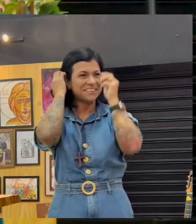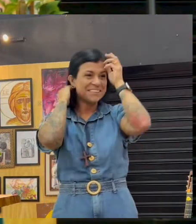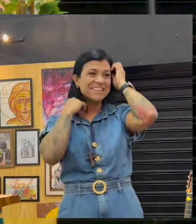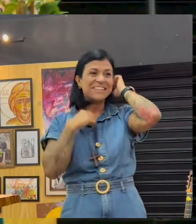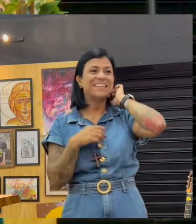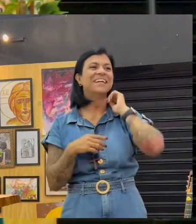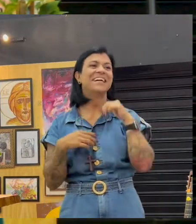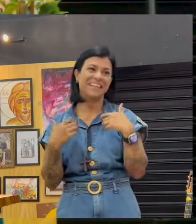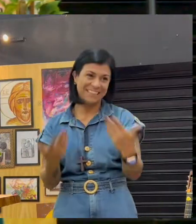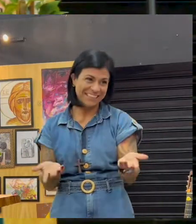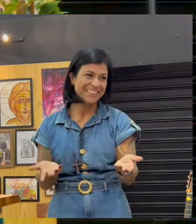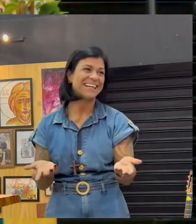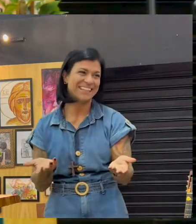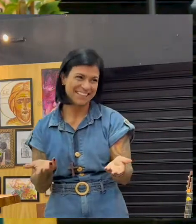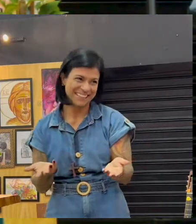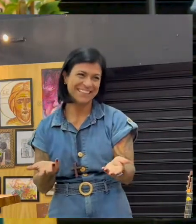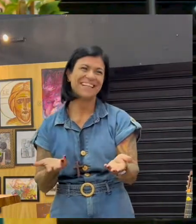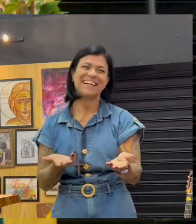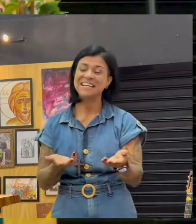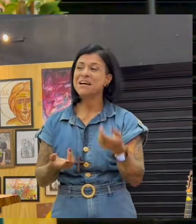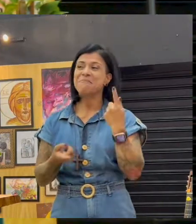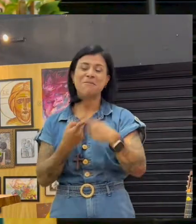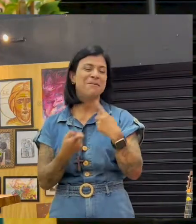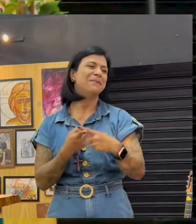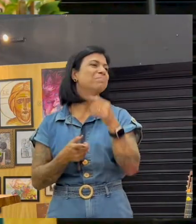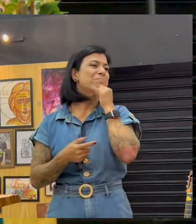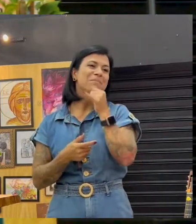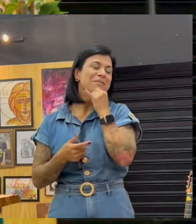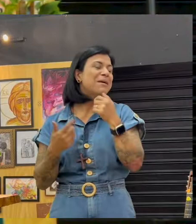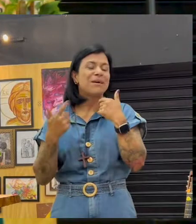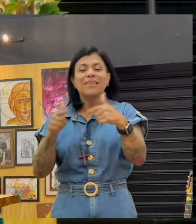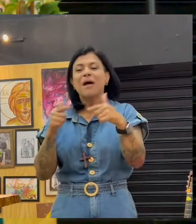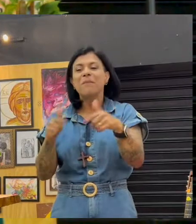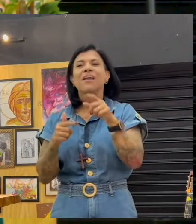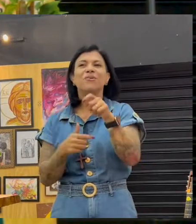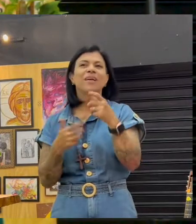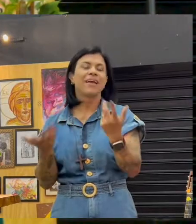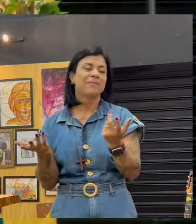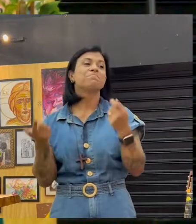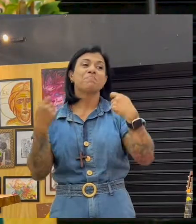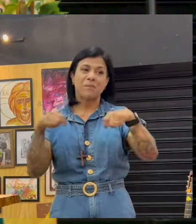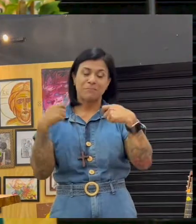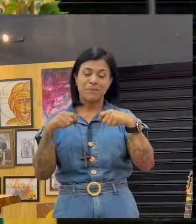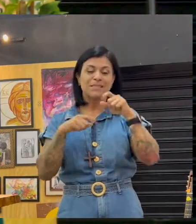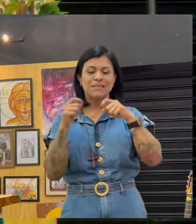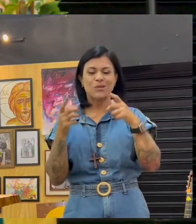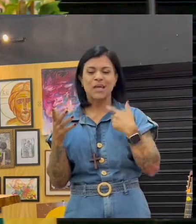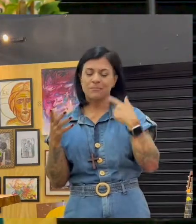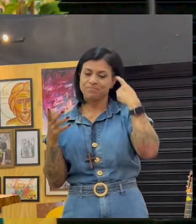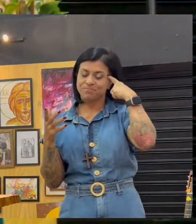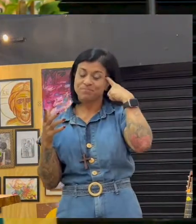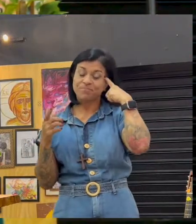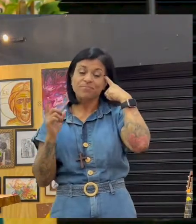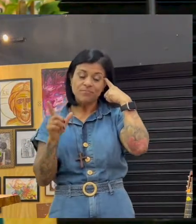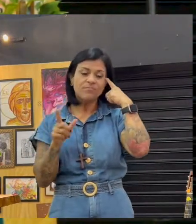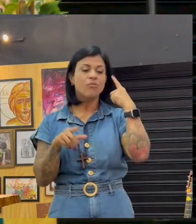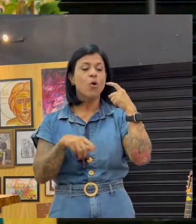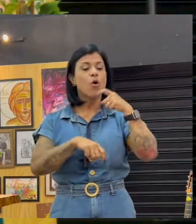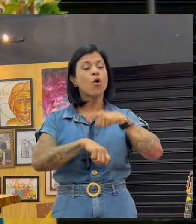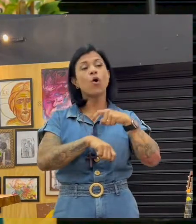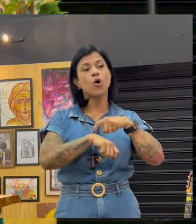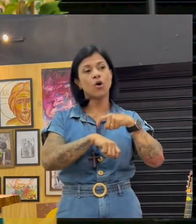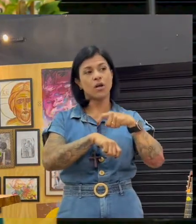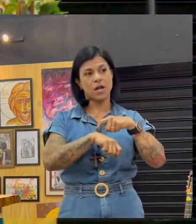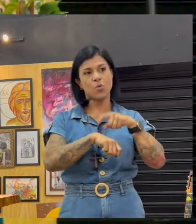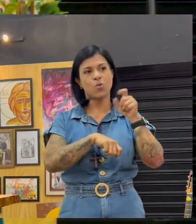queda. Não é fruto da queda. Os monges beneditinos, eles têm um lema que chama Ora